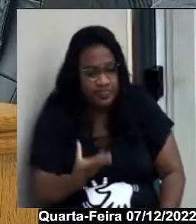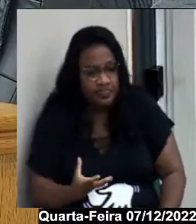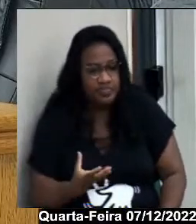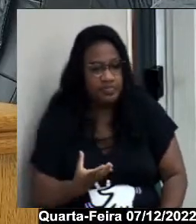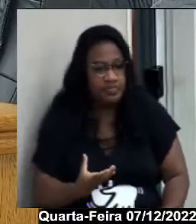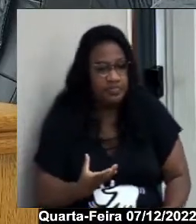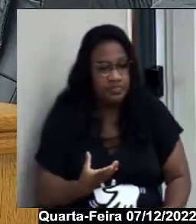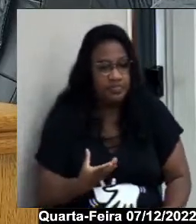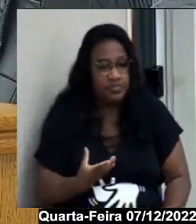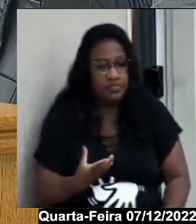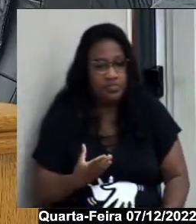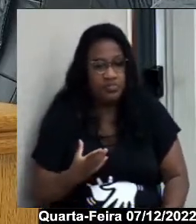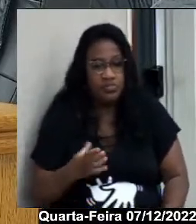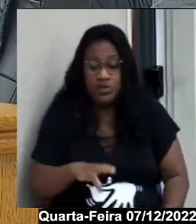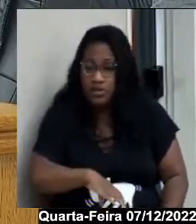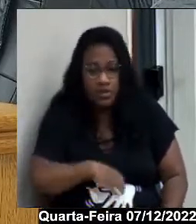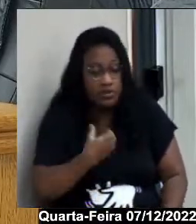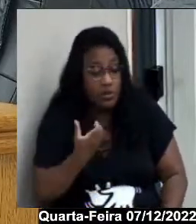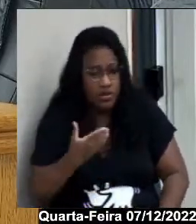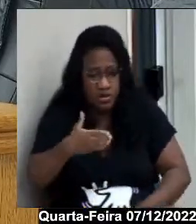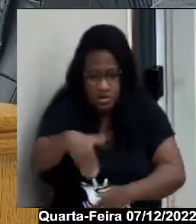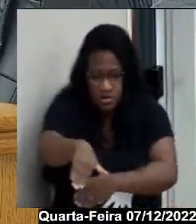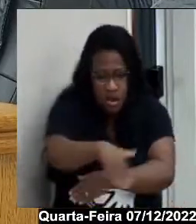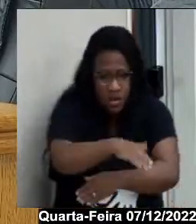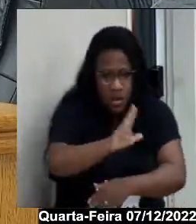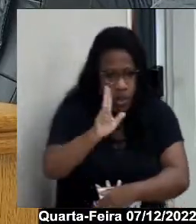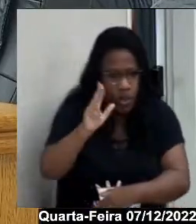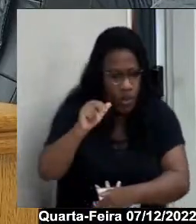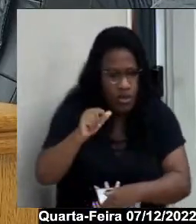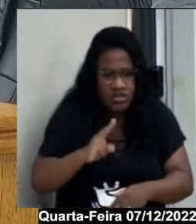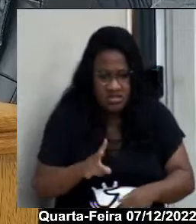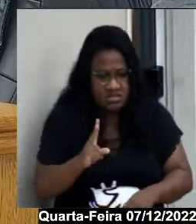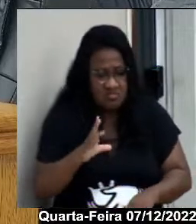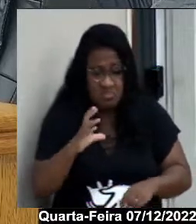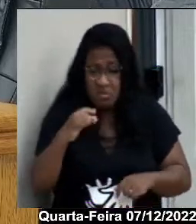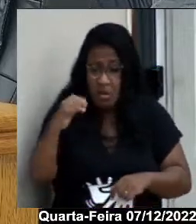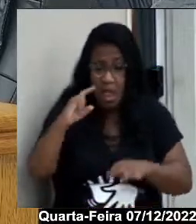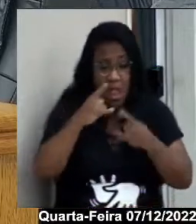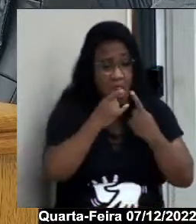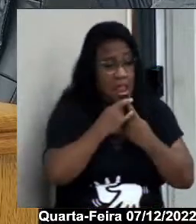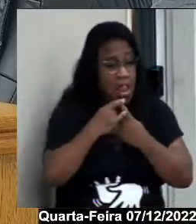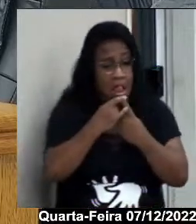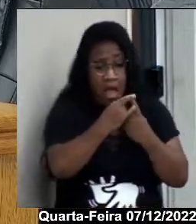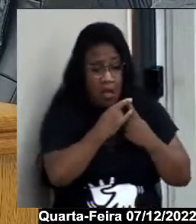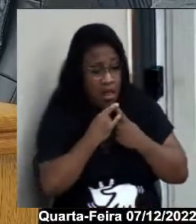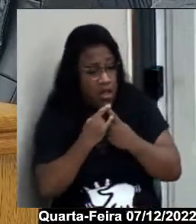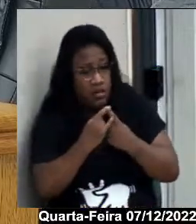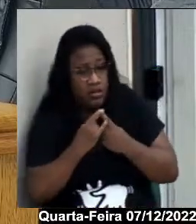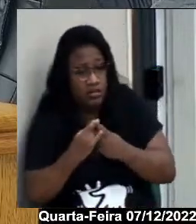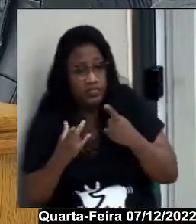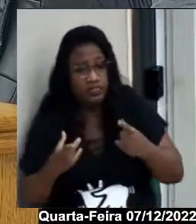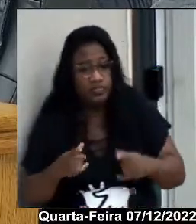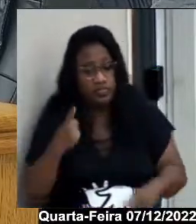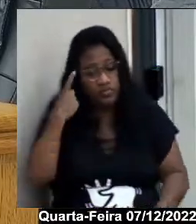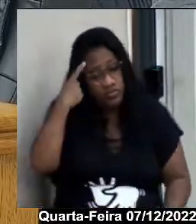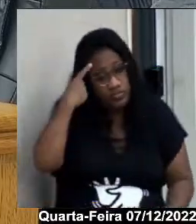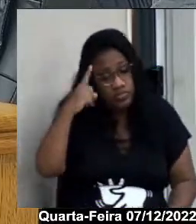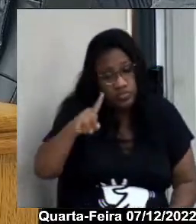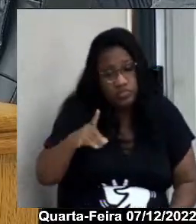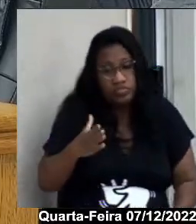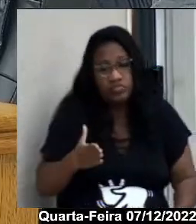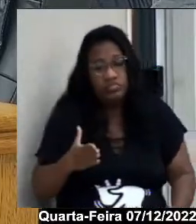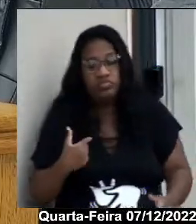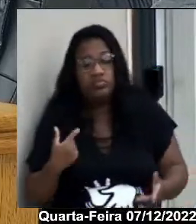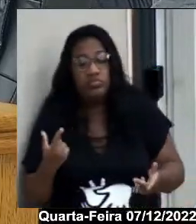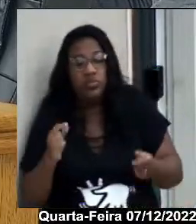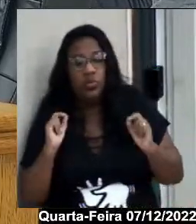redes sociais ou de andar nas ruas, só se esconde atrás de um celular. Um vereador que está em dúvida, Está em dúvida aqui, ó,